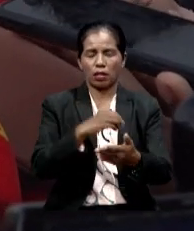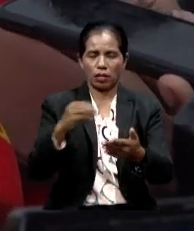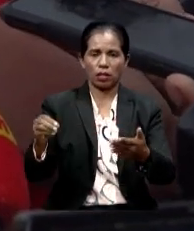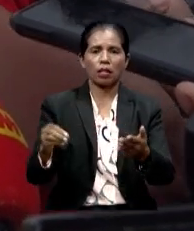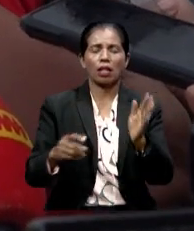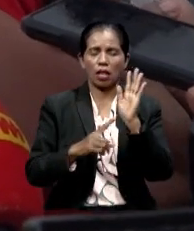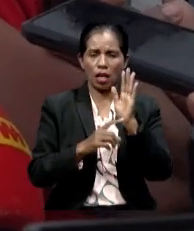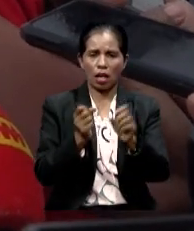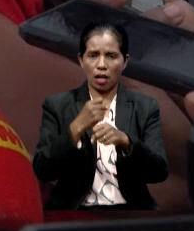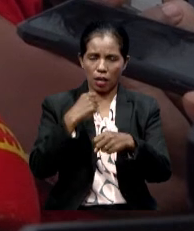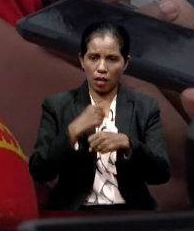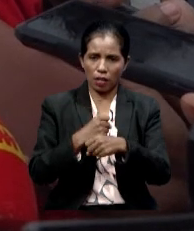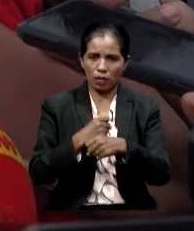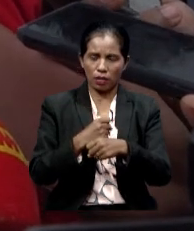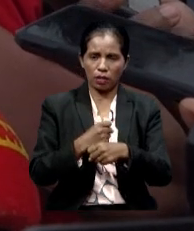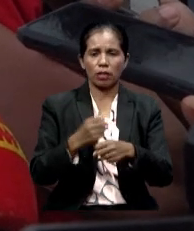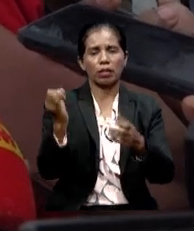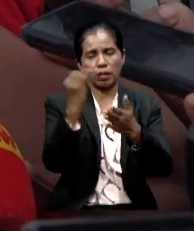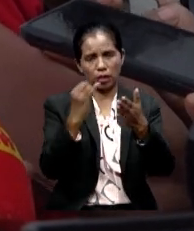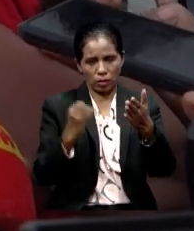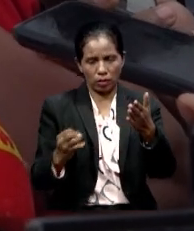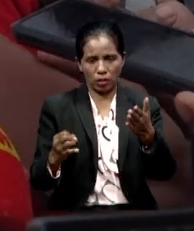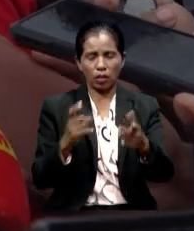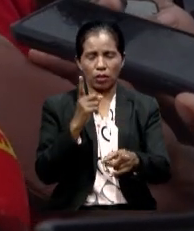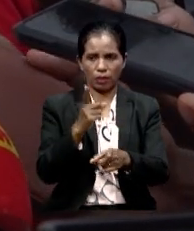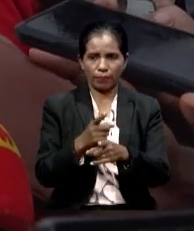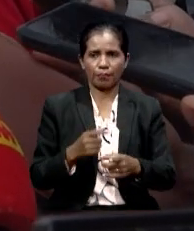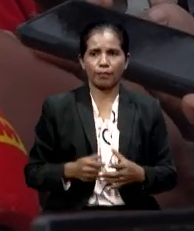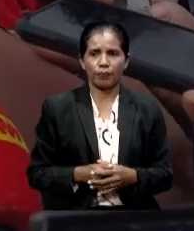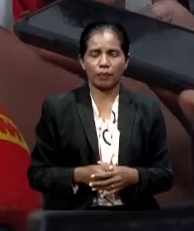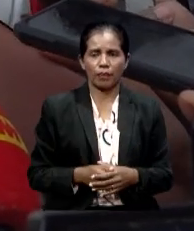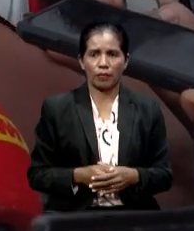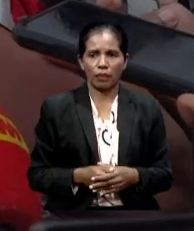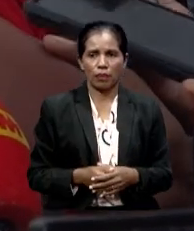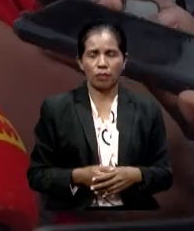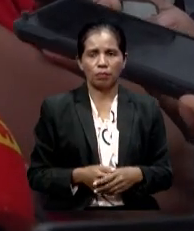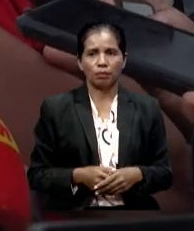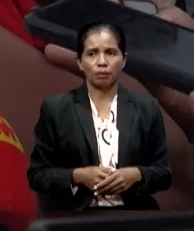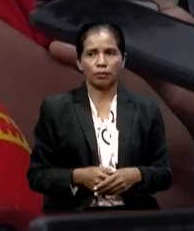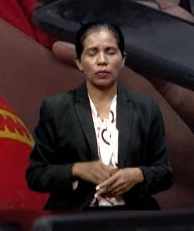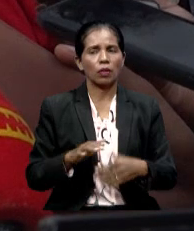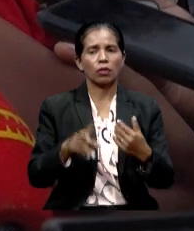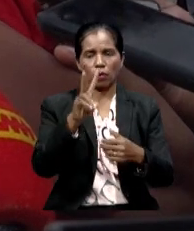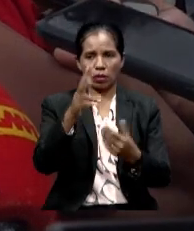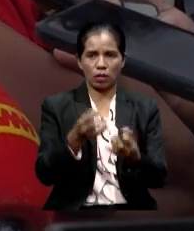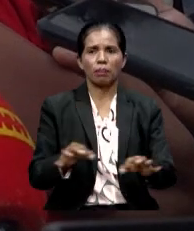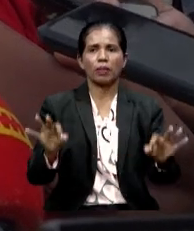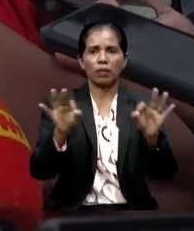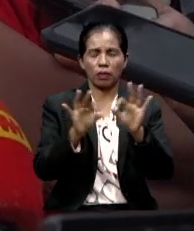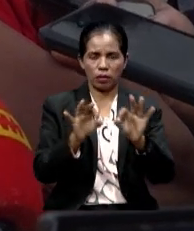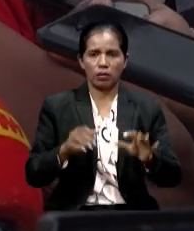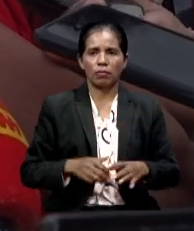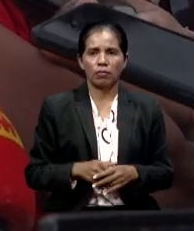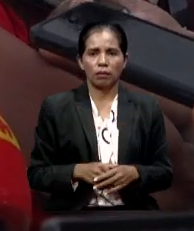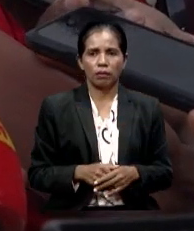depois qualidade de obra, né, Rasik? Eh? Qualidade de execução e qualidade de obra. Boa trona importante. Portanto,